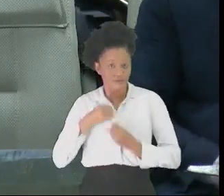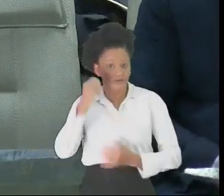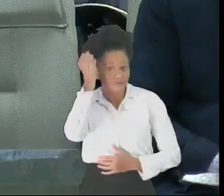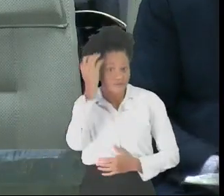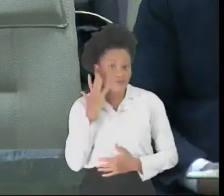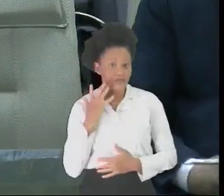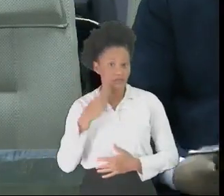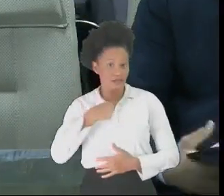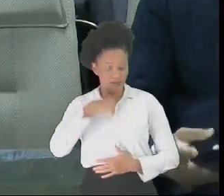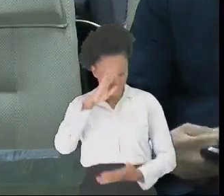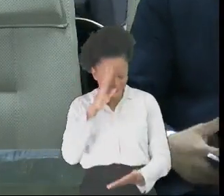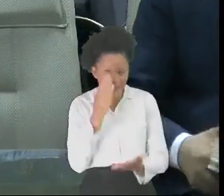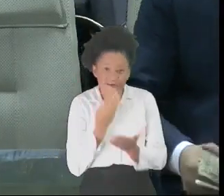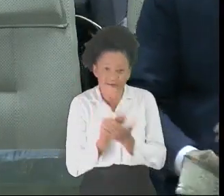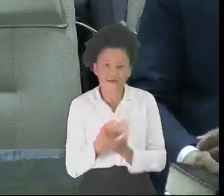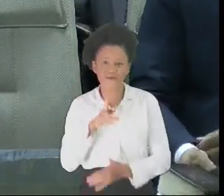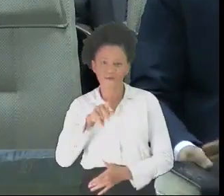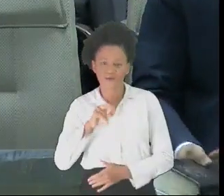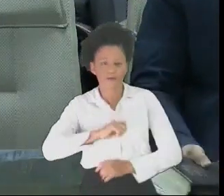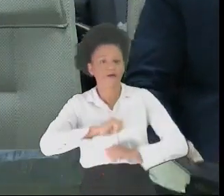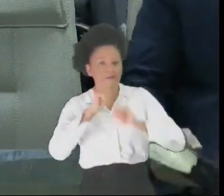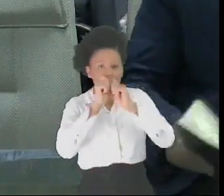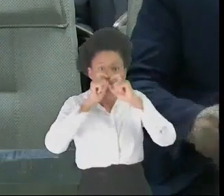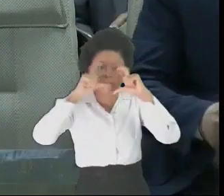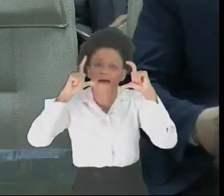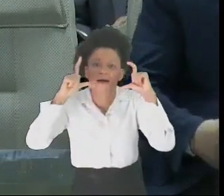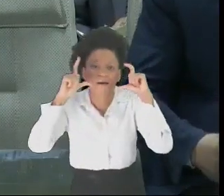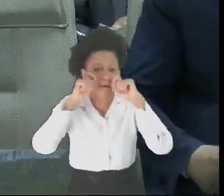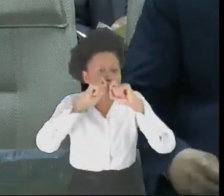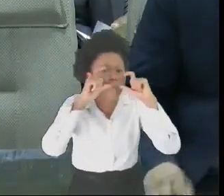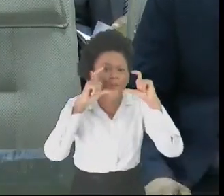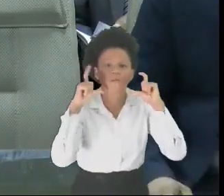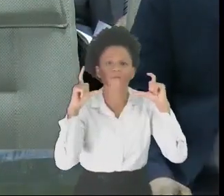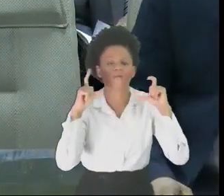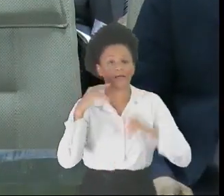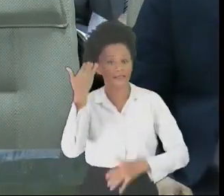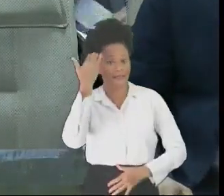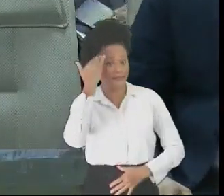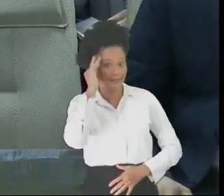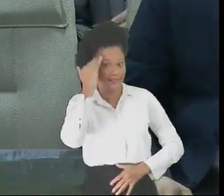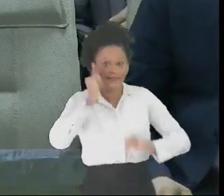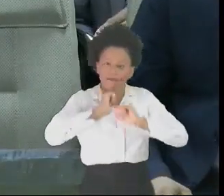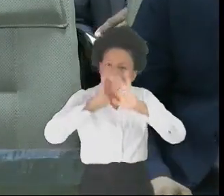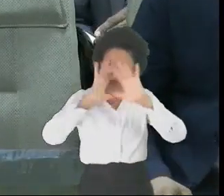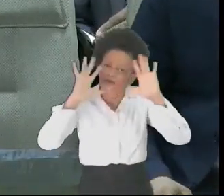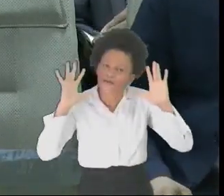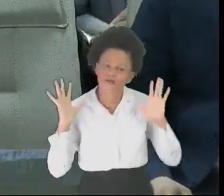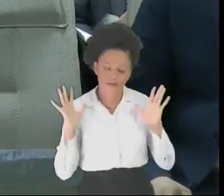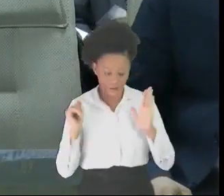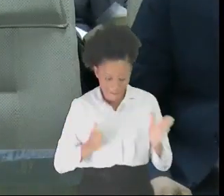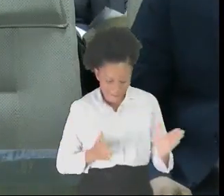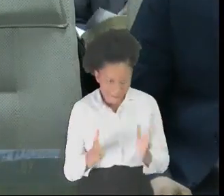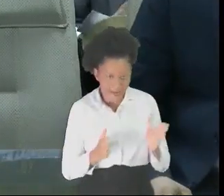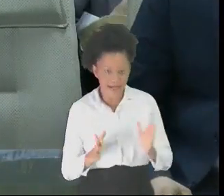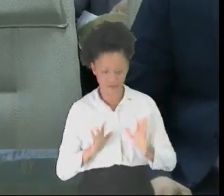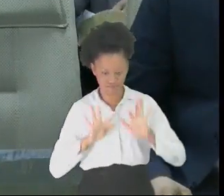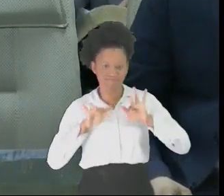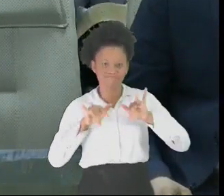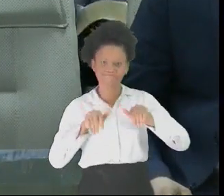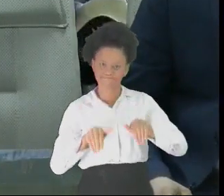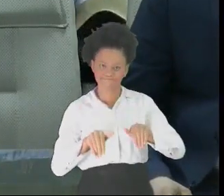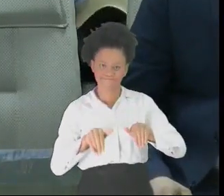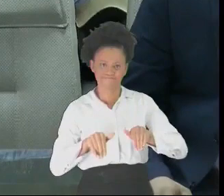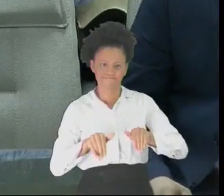Eu creio que os irmãos têm se despertado para entender que nós estamos no tempo do fim.